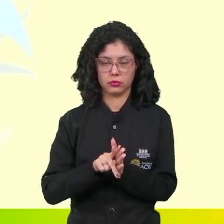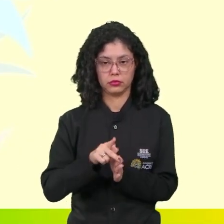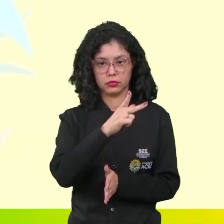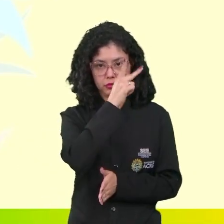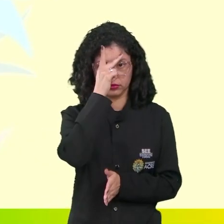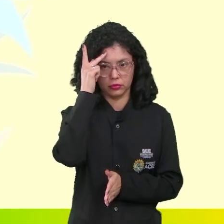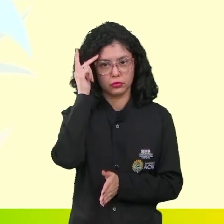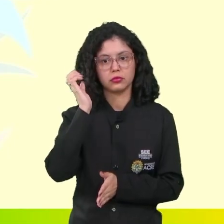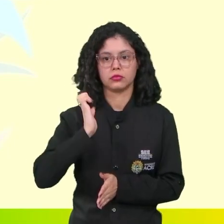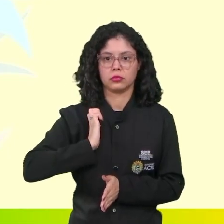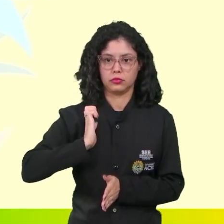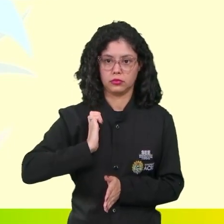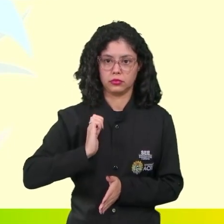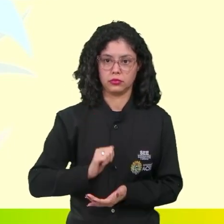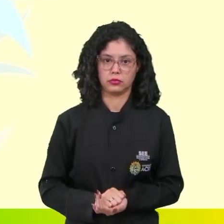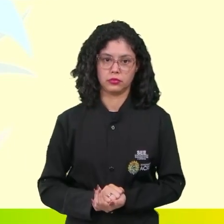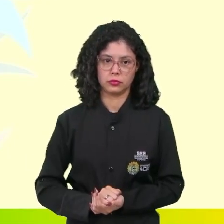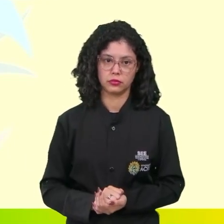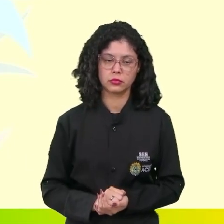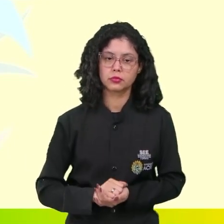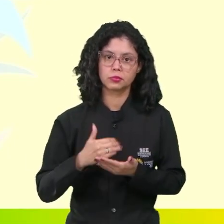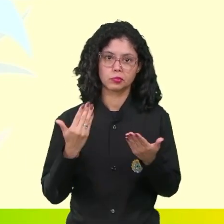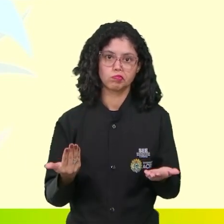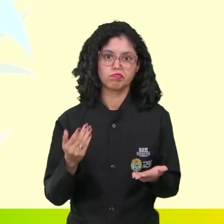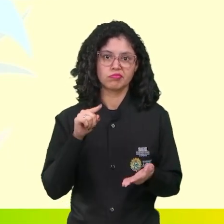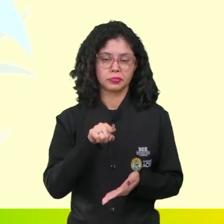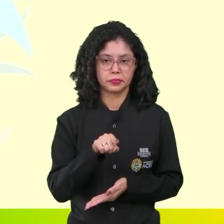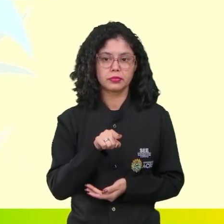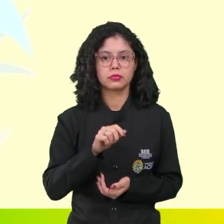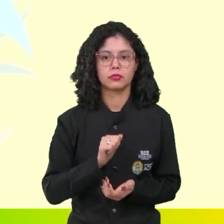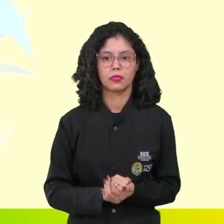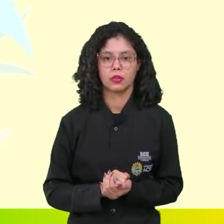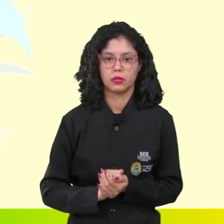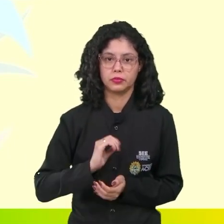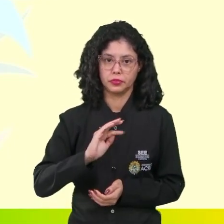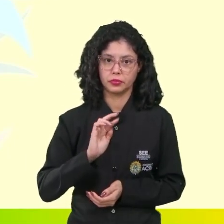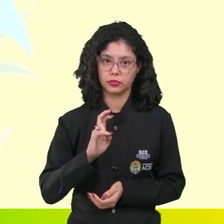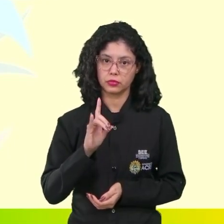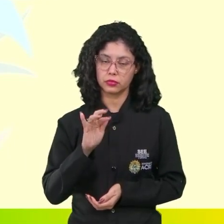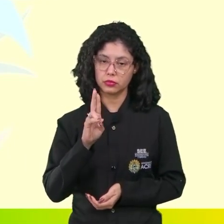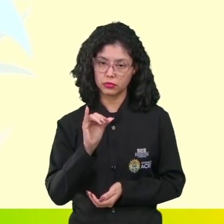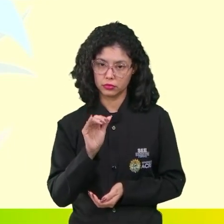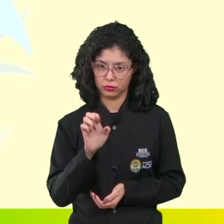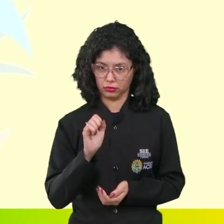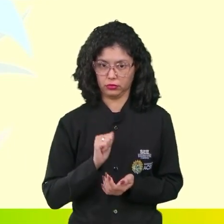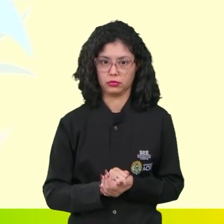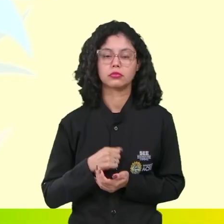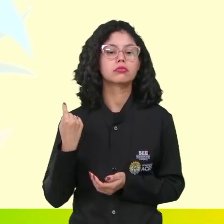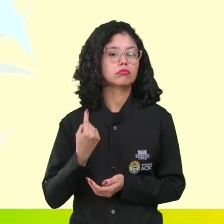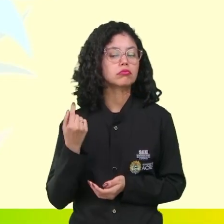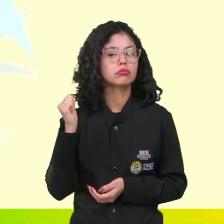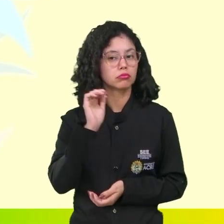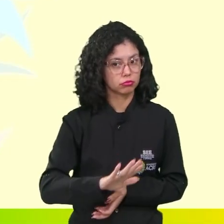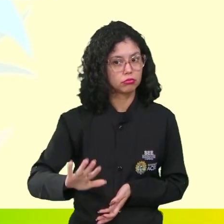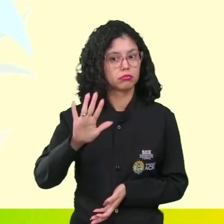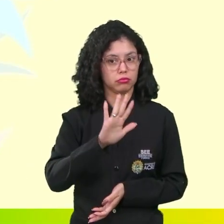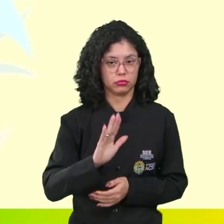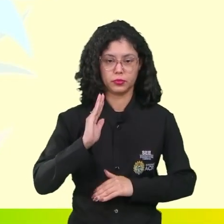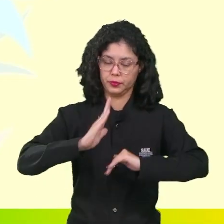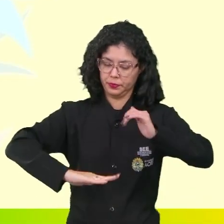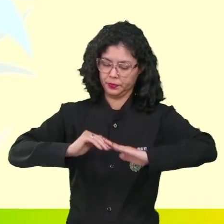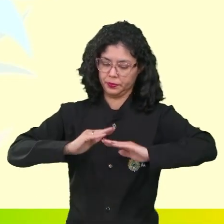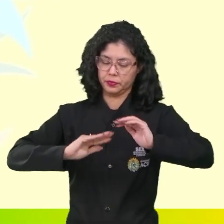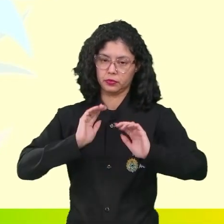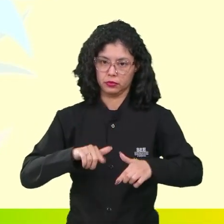pessoal e a ética. Então, esses curadores podem ser indivíduos no geral, profissionais